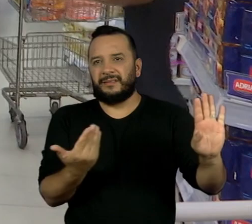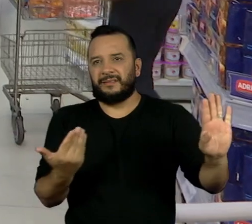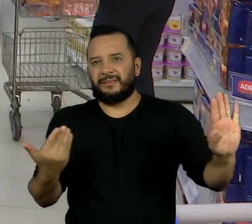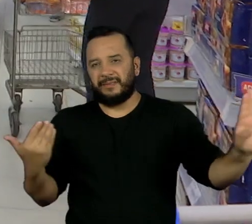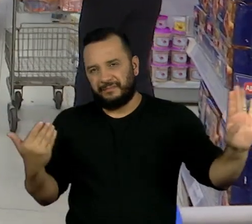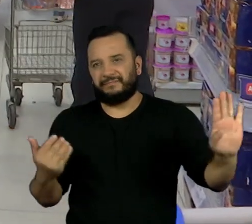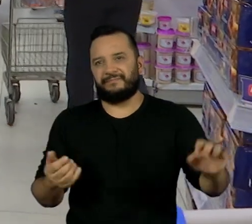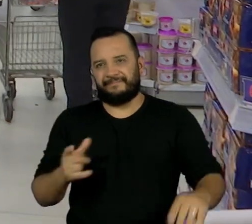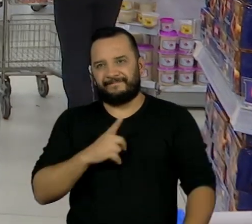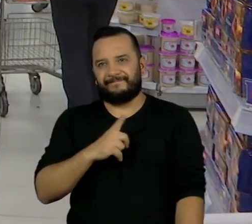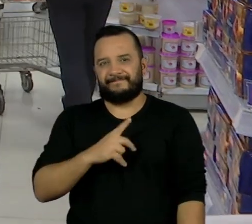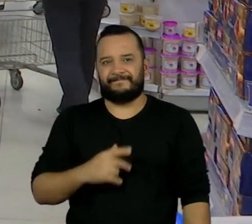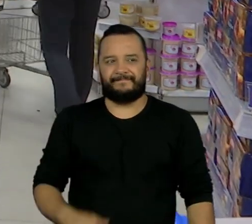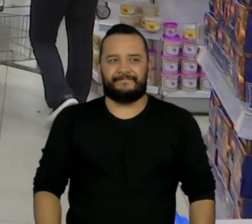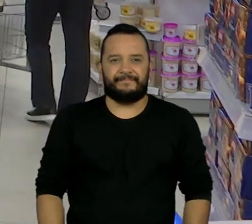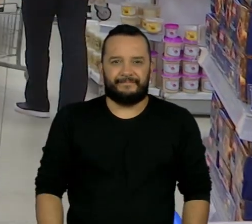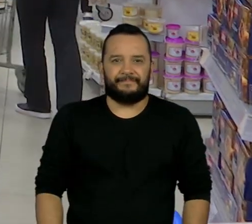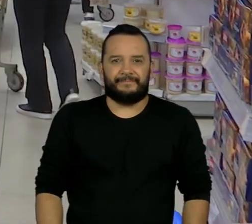natureza.